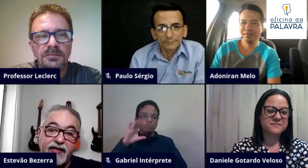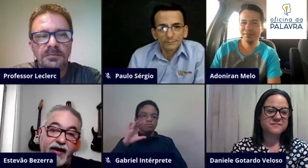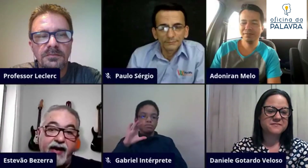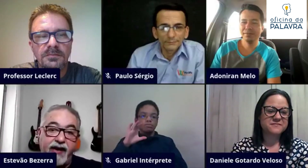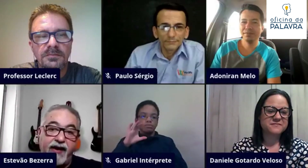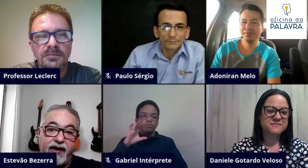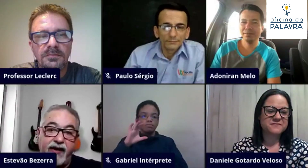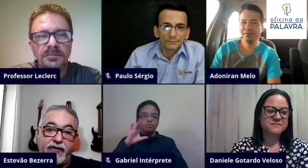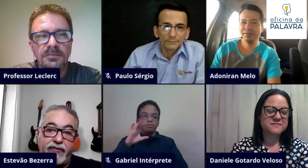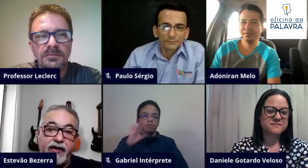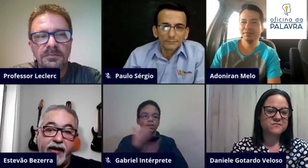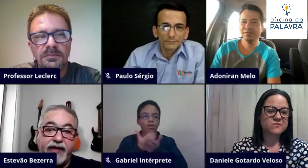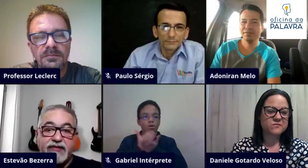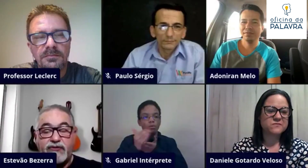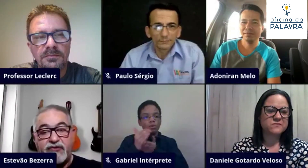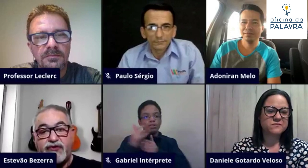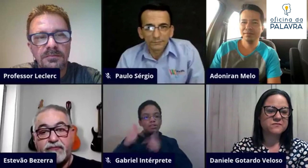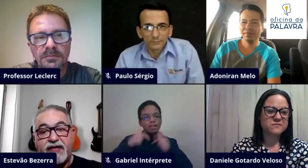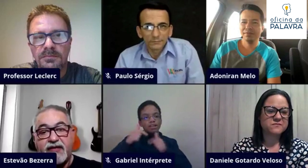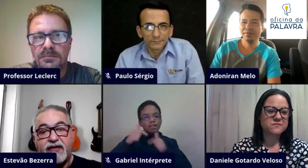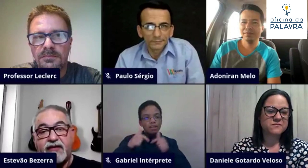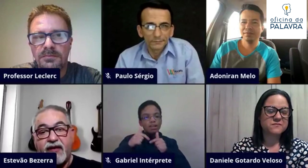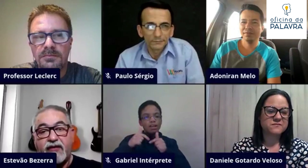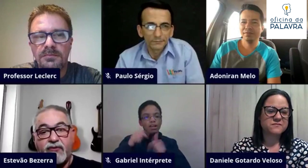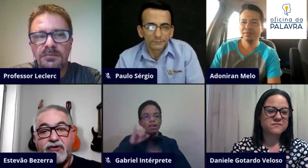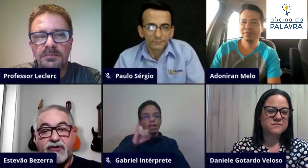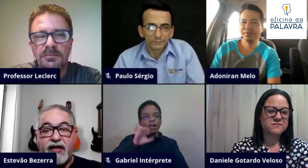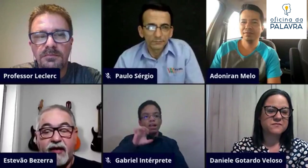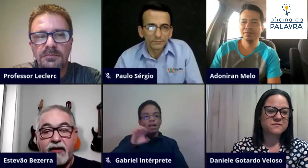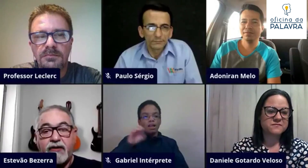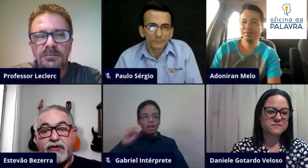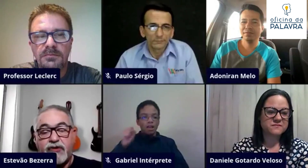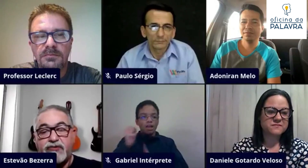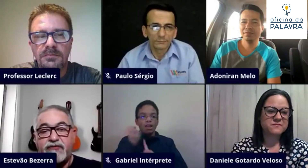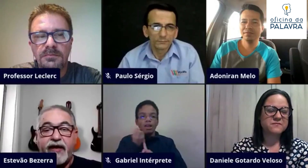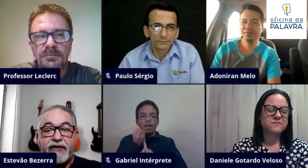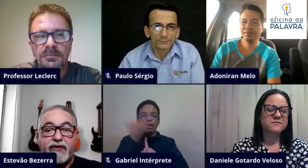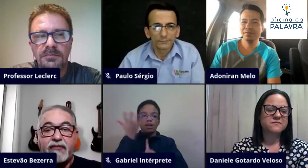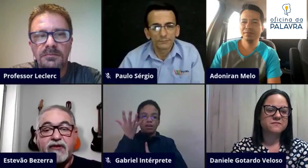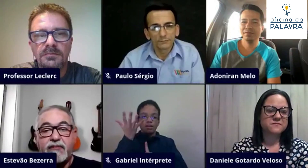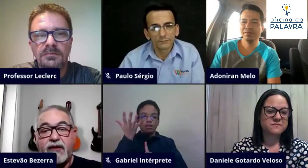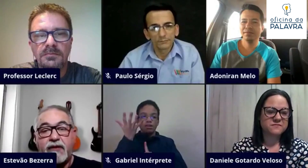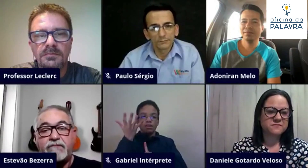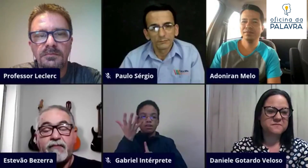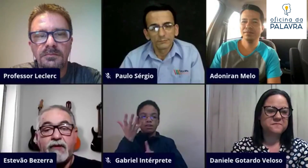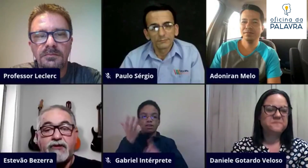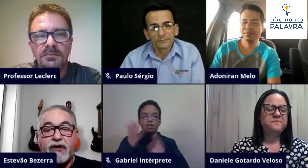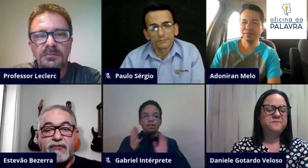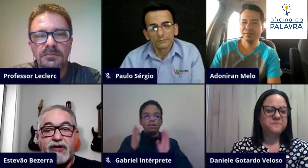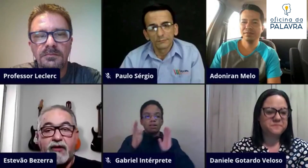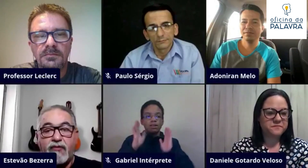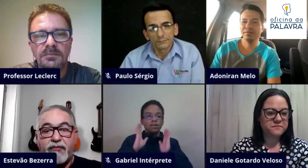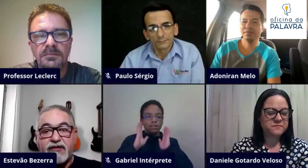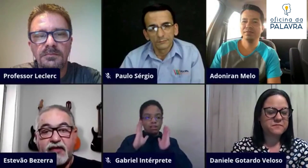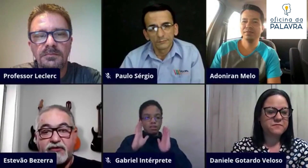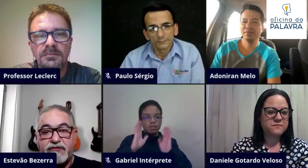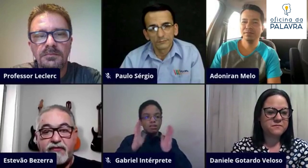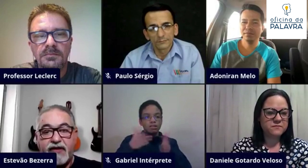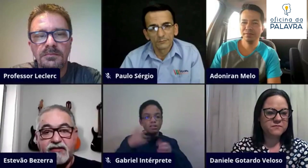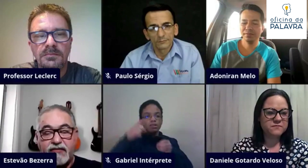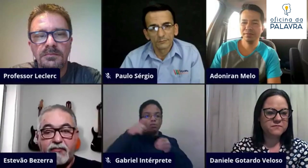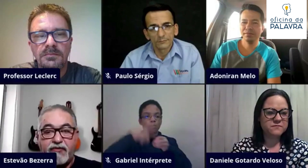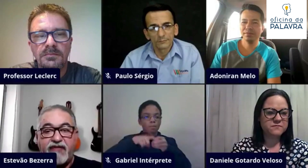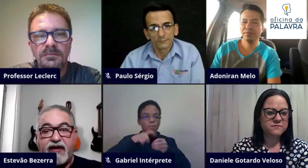essa é o IES, o nível de parceria dela hoje, nós somos filiados à MTB, estamos já com o